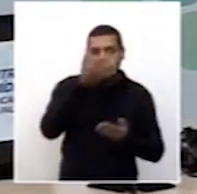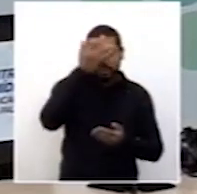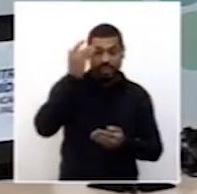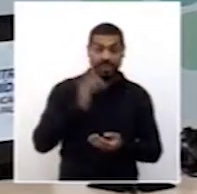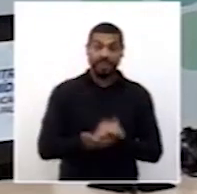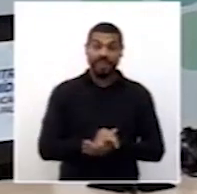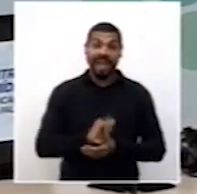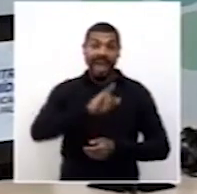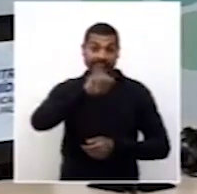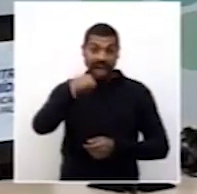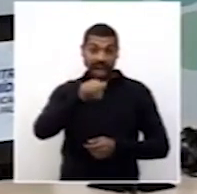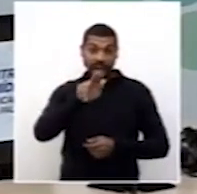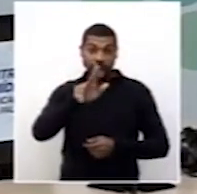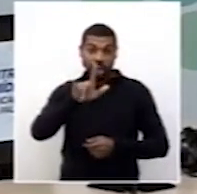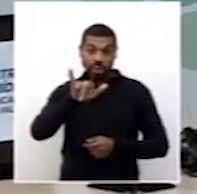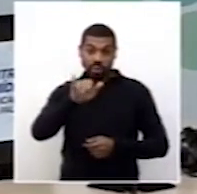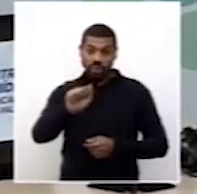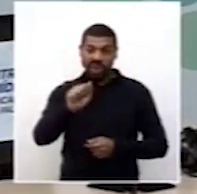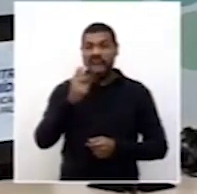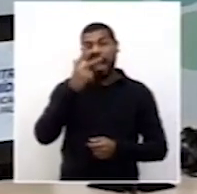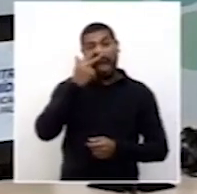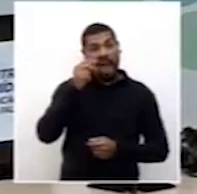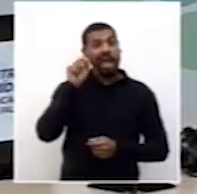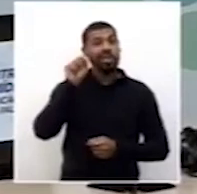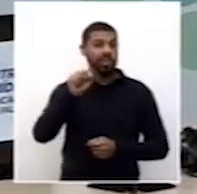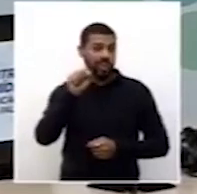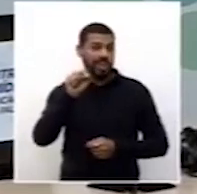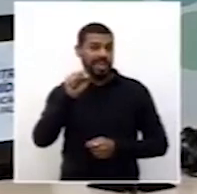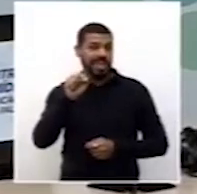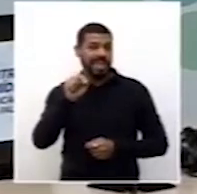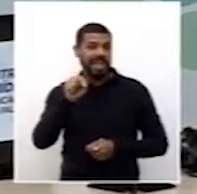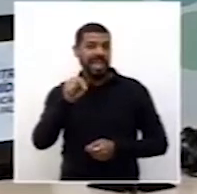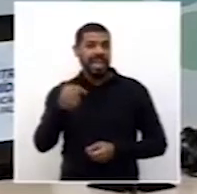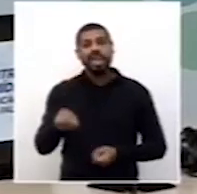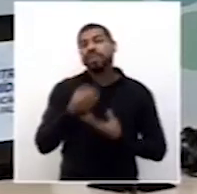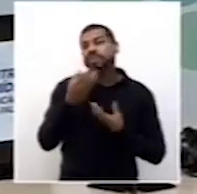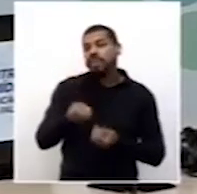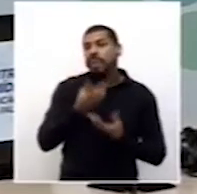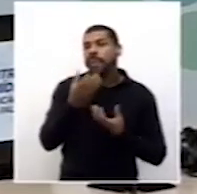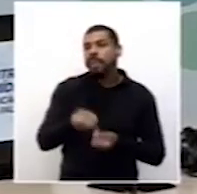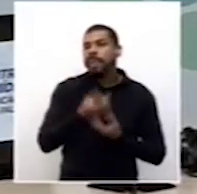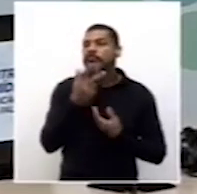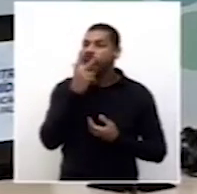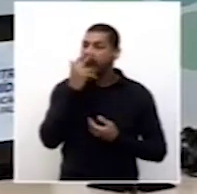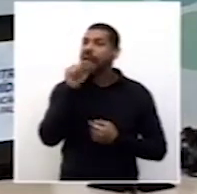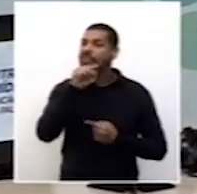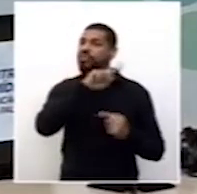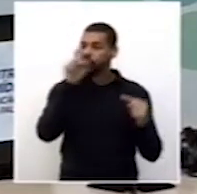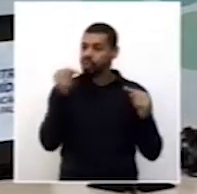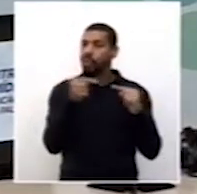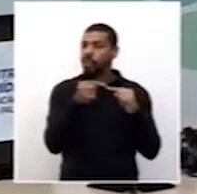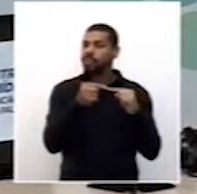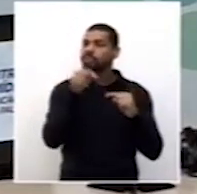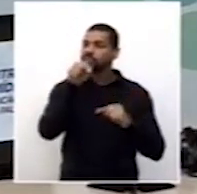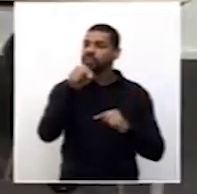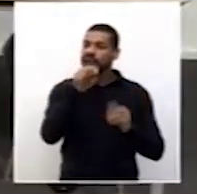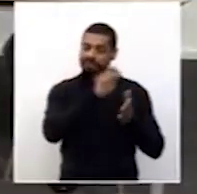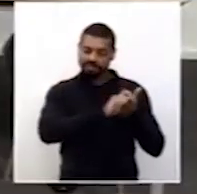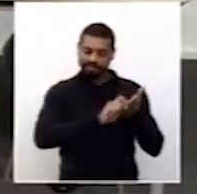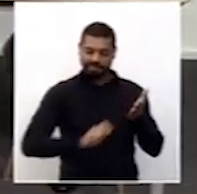A Júlia, acho que relatar os conhecimentos foi a intenção de Machado de